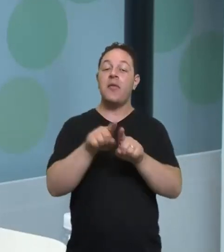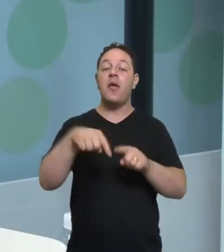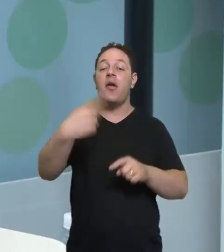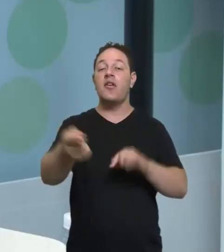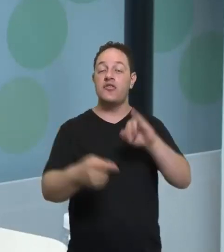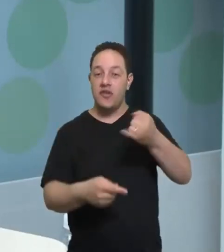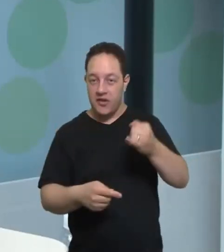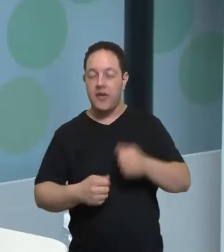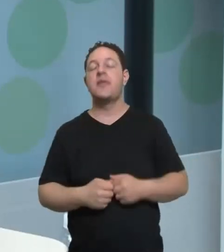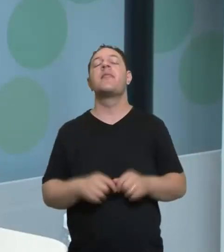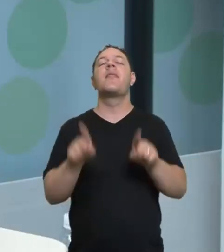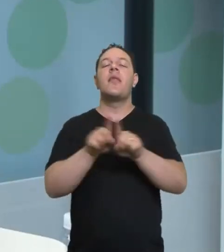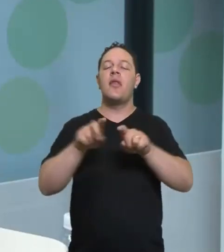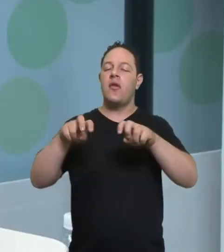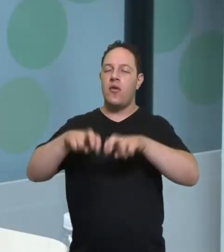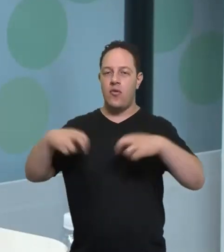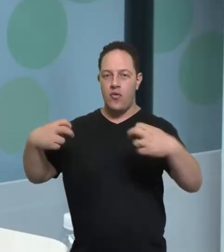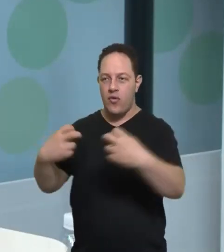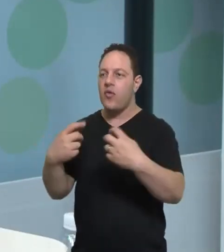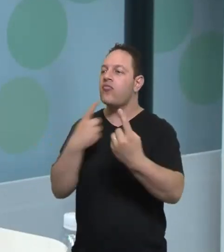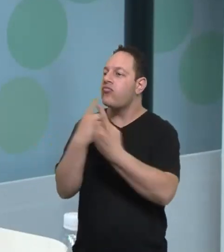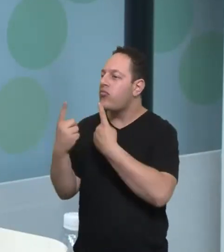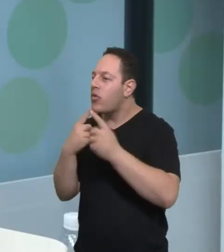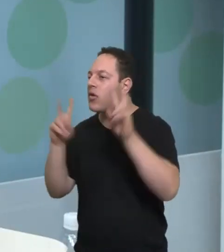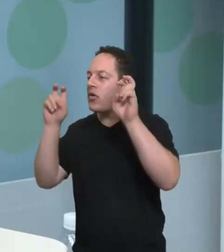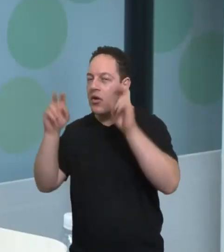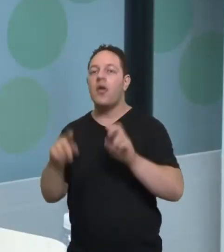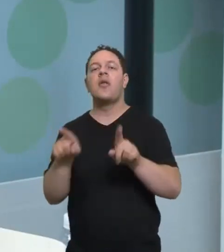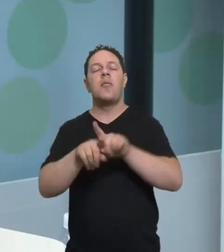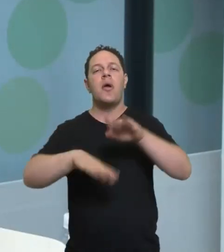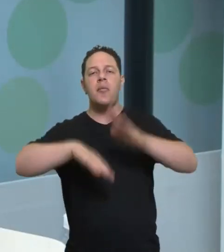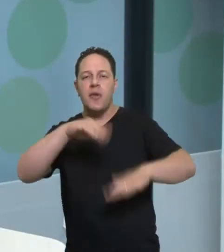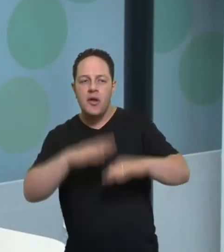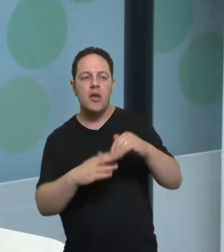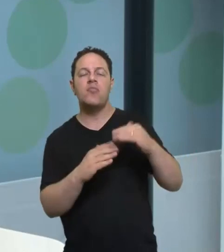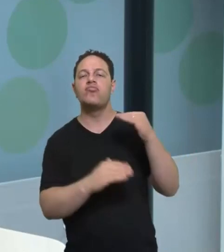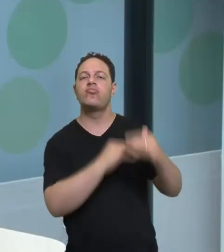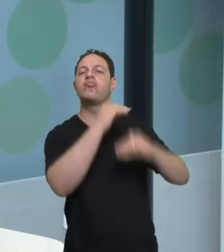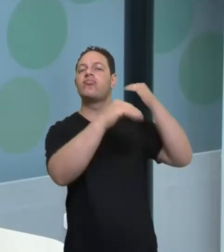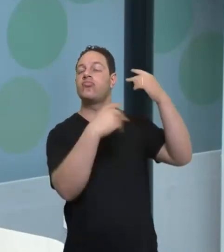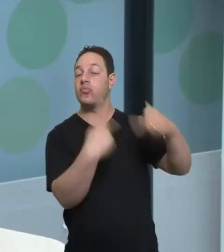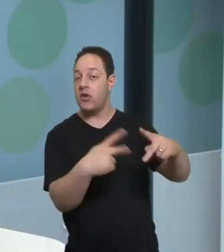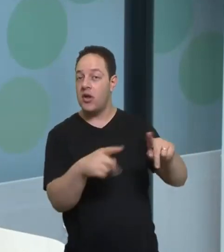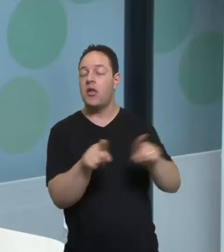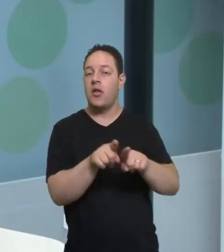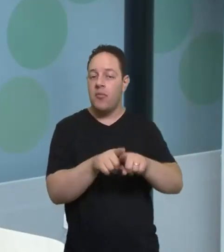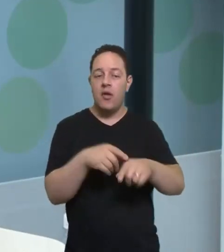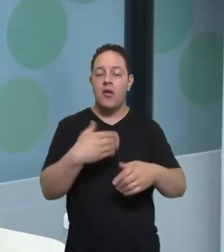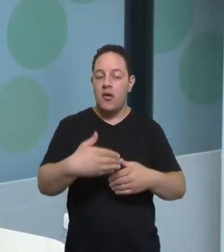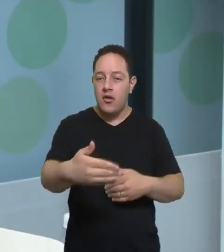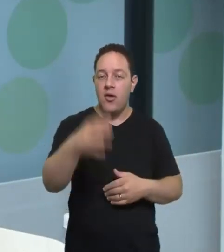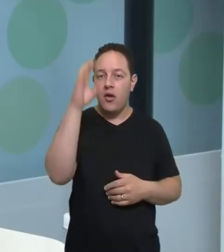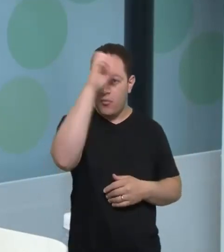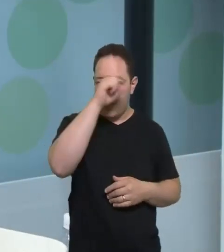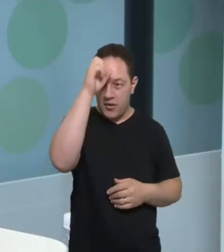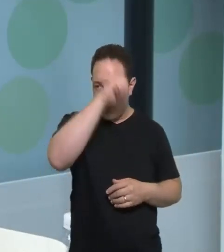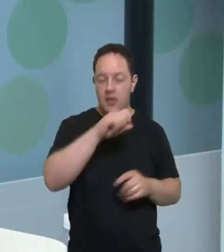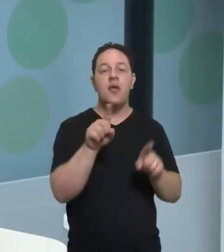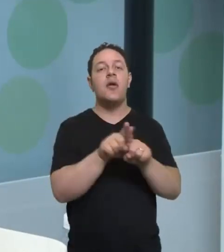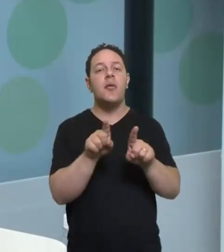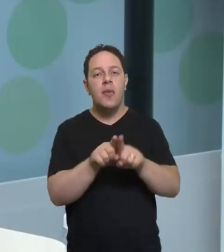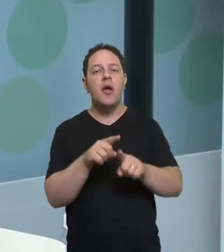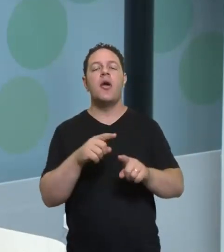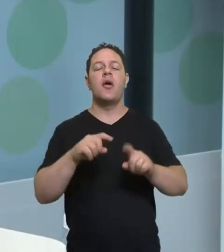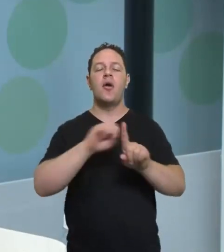falamos do conselho de classe costura ajudar falamos das habilidades da progressão do percurso formativo Falamos também